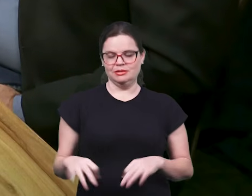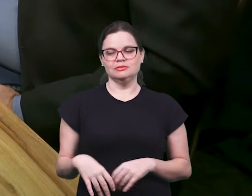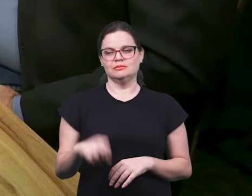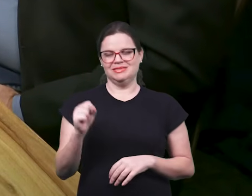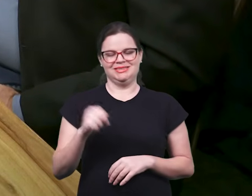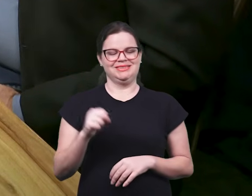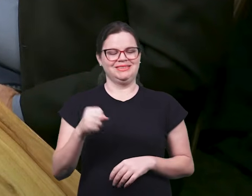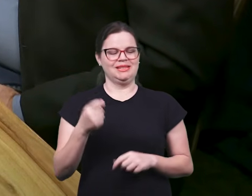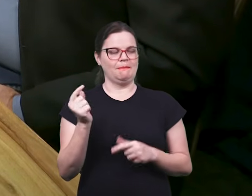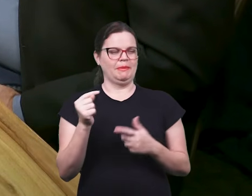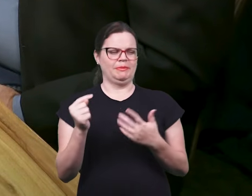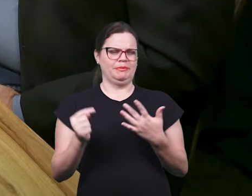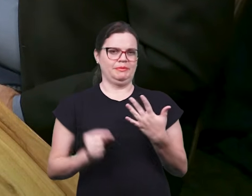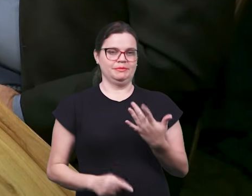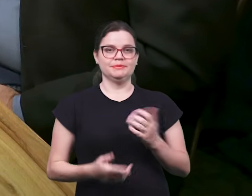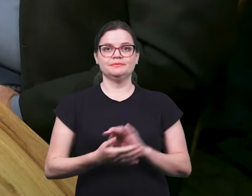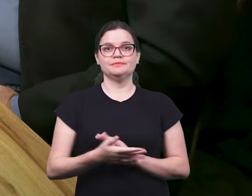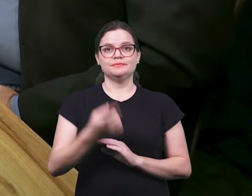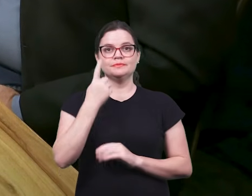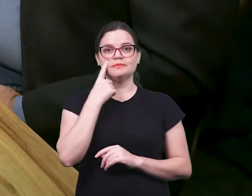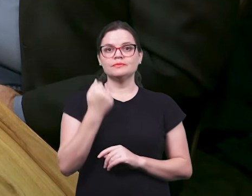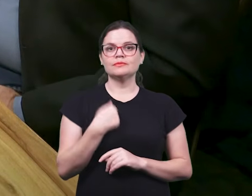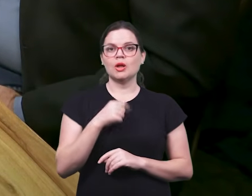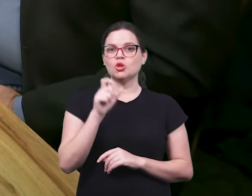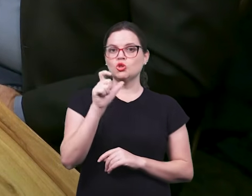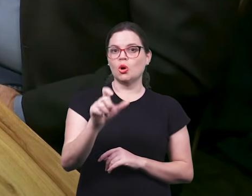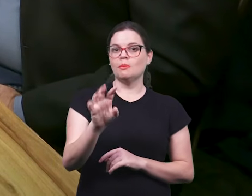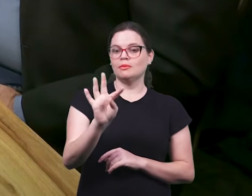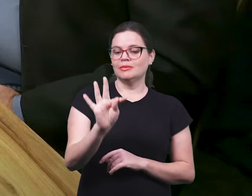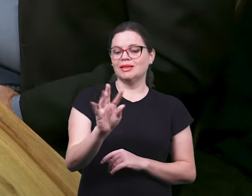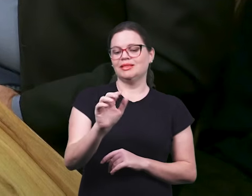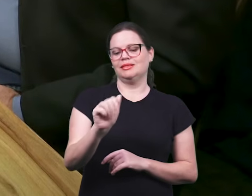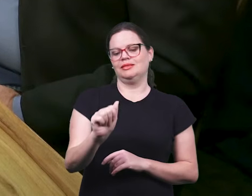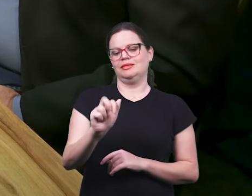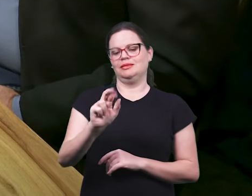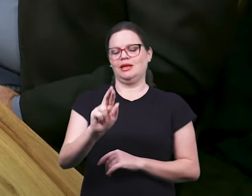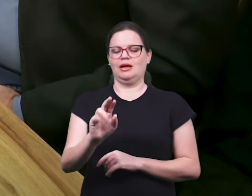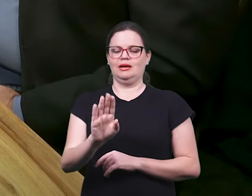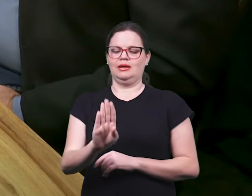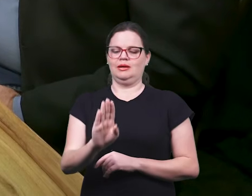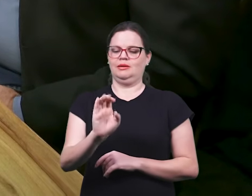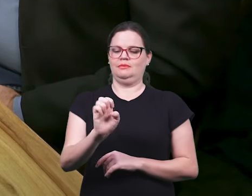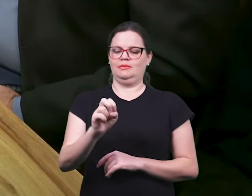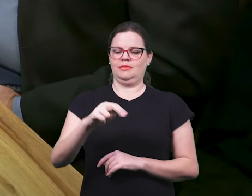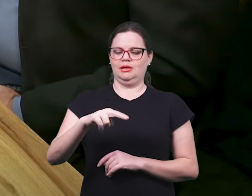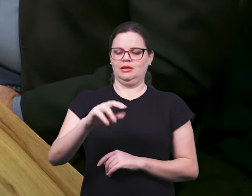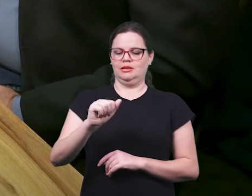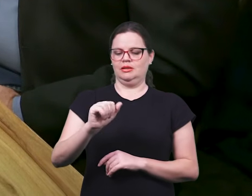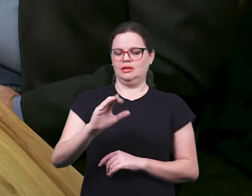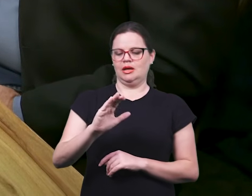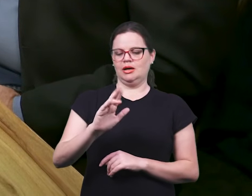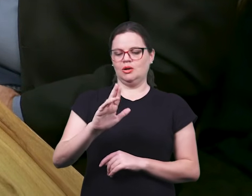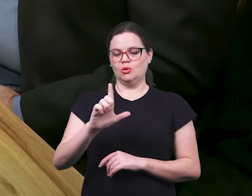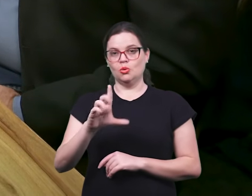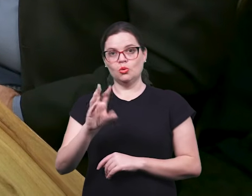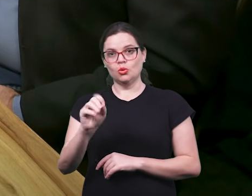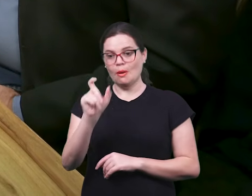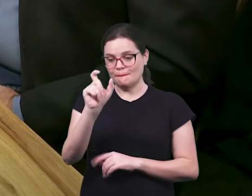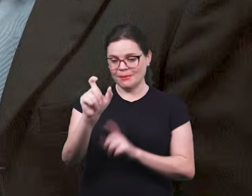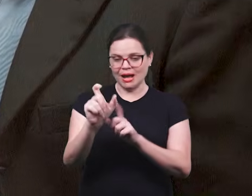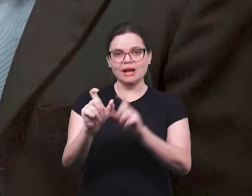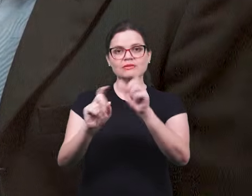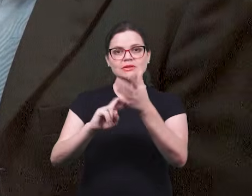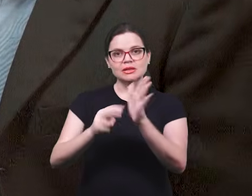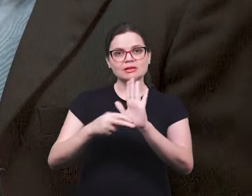nome tabernáculo já fala desse desejo de Deus, e ele deixa bem claro aí no versículo lido, de se